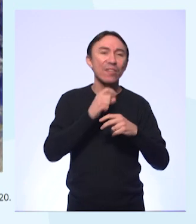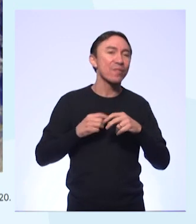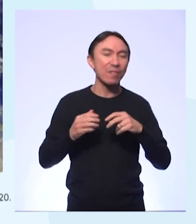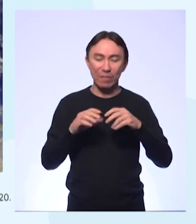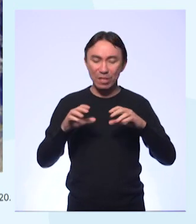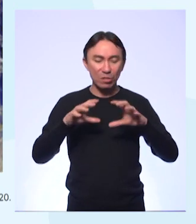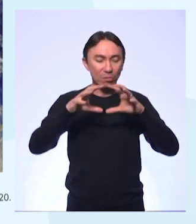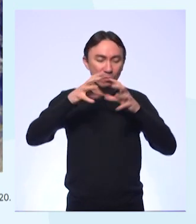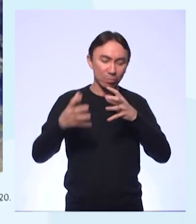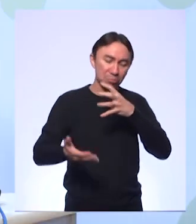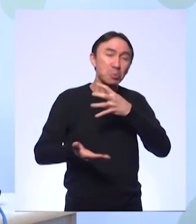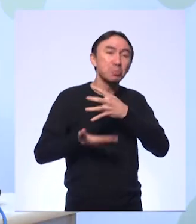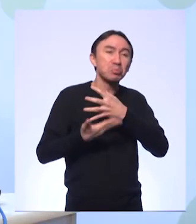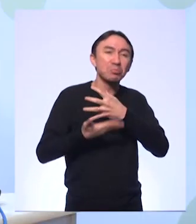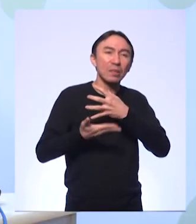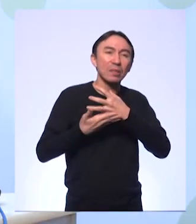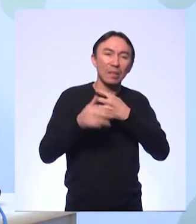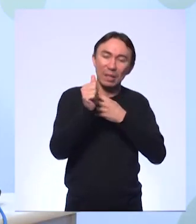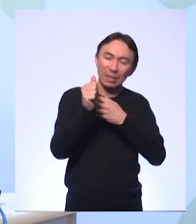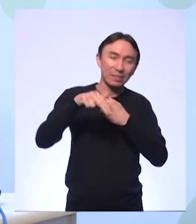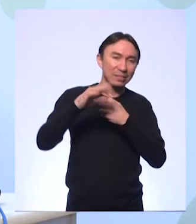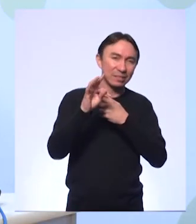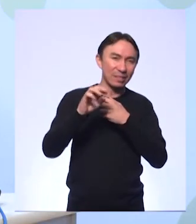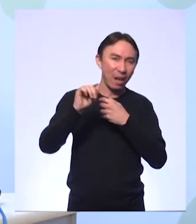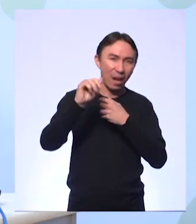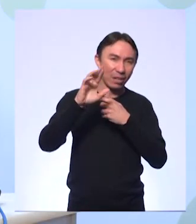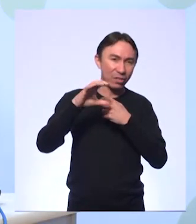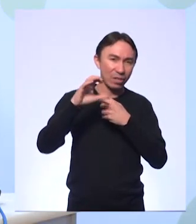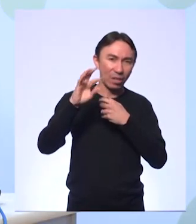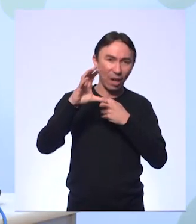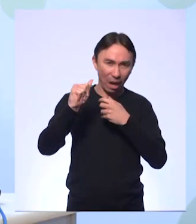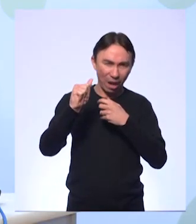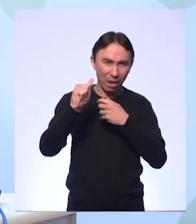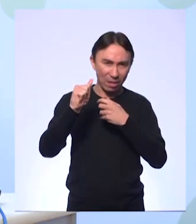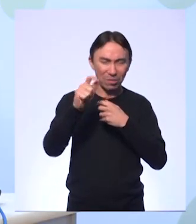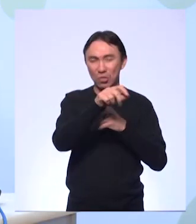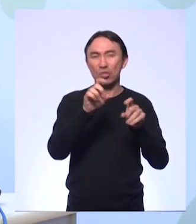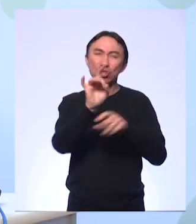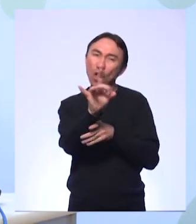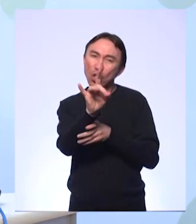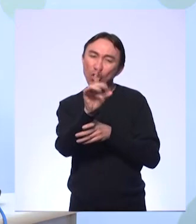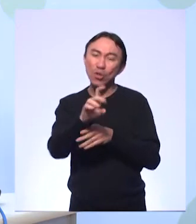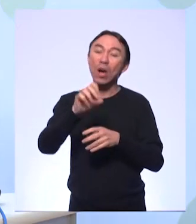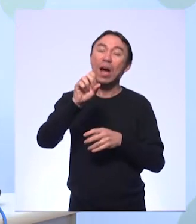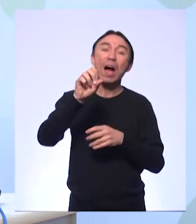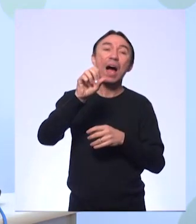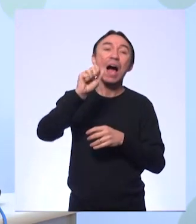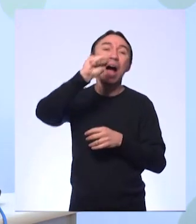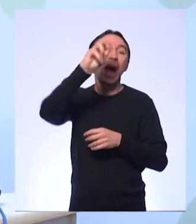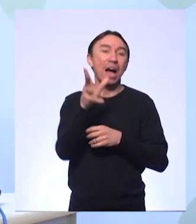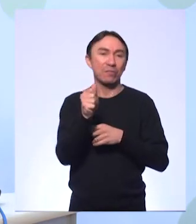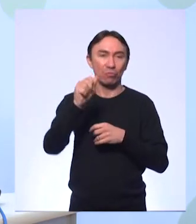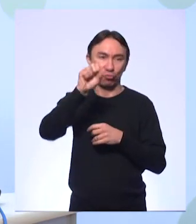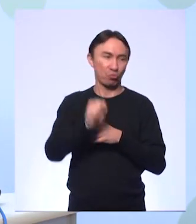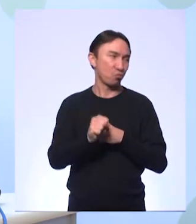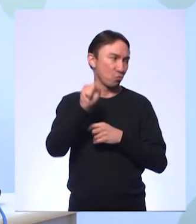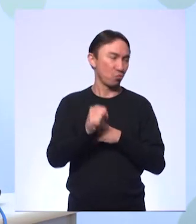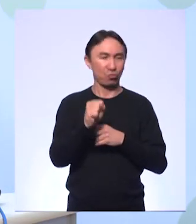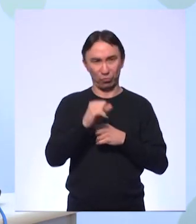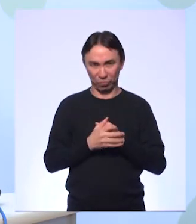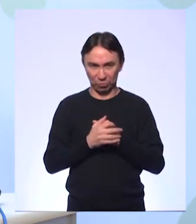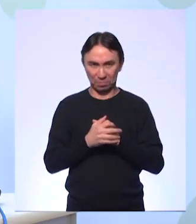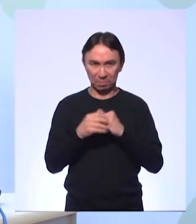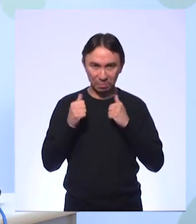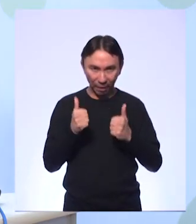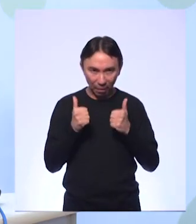questão na região da África do Sul, bem ao sul. Mas boa parte das massas aí são massas quentes, tanto equatorial como as massas